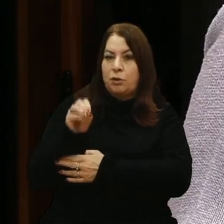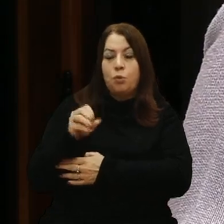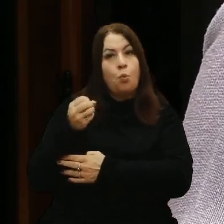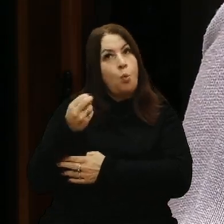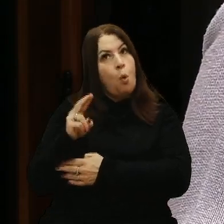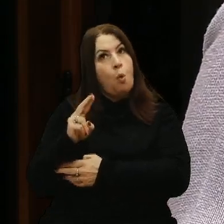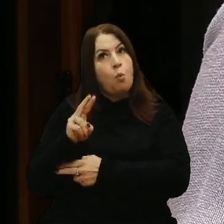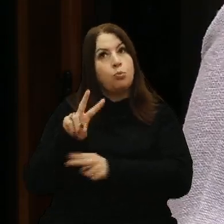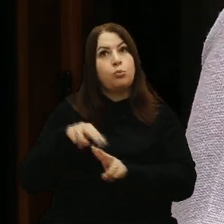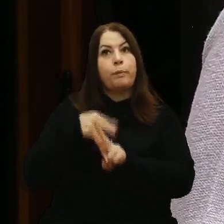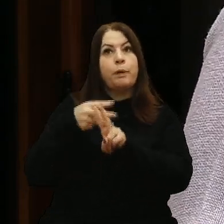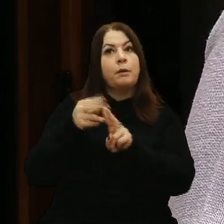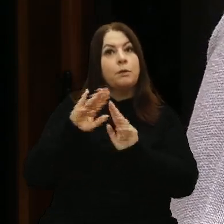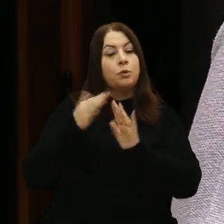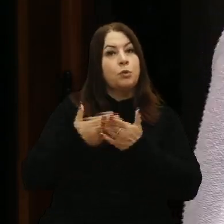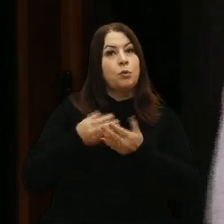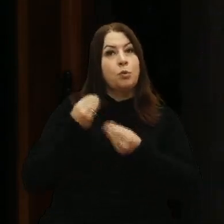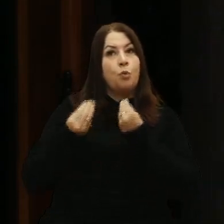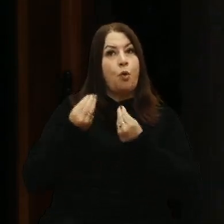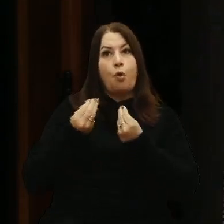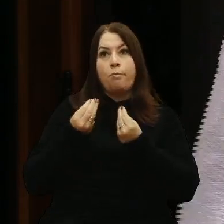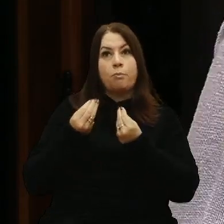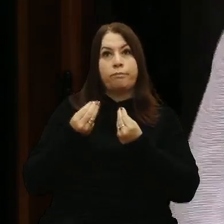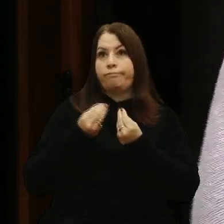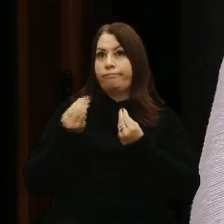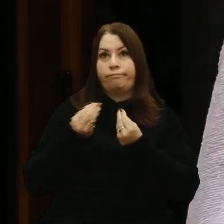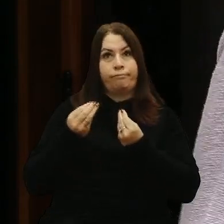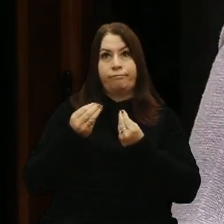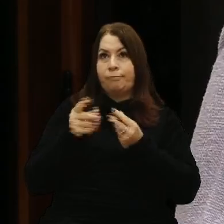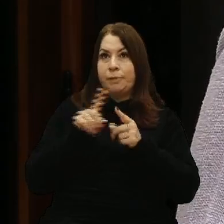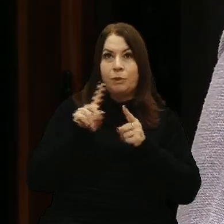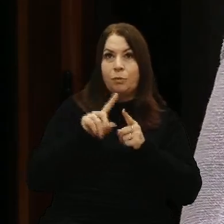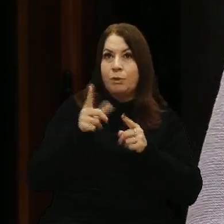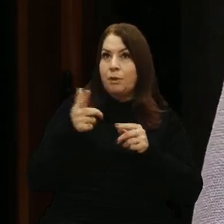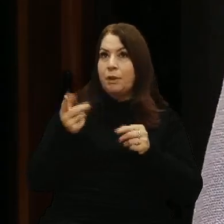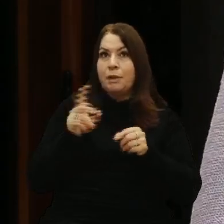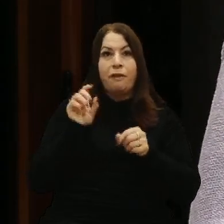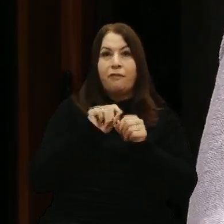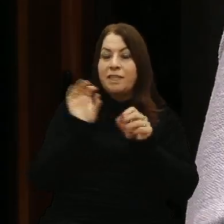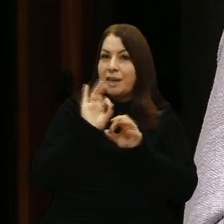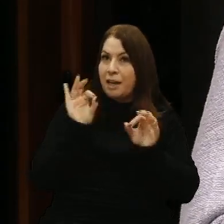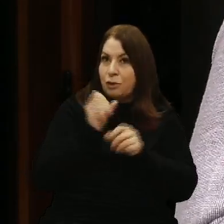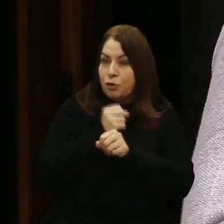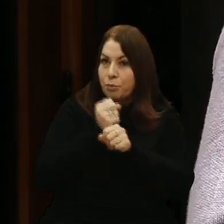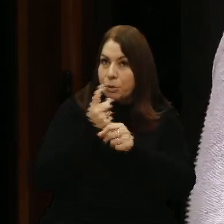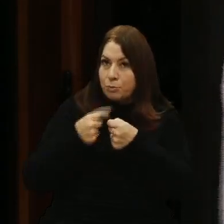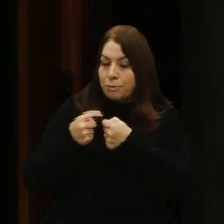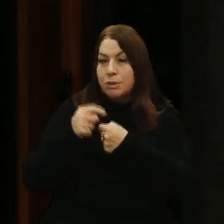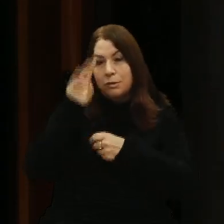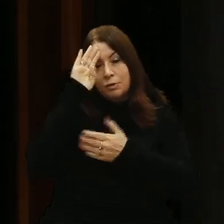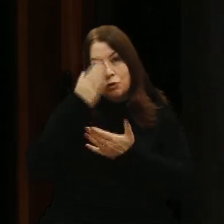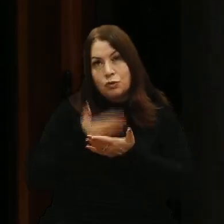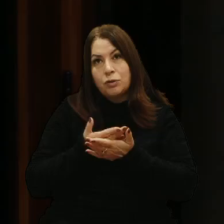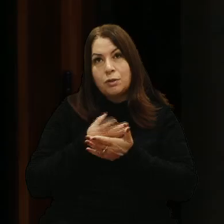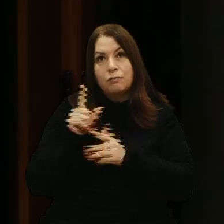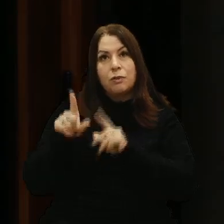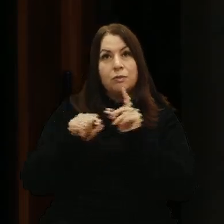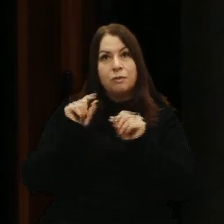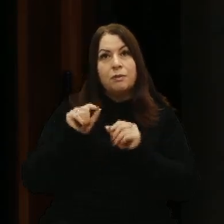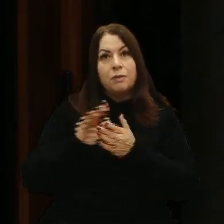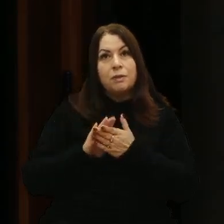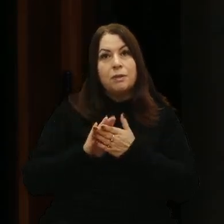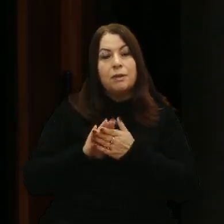ter que duplicar as escolas. Bom, como nós não somos céleres para nenhuma obra no município, eu acredito que a alternativa vai